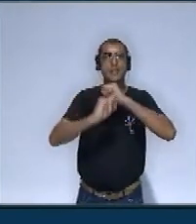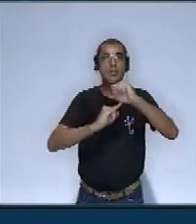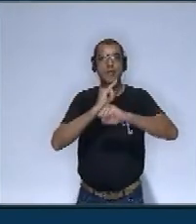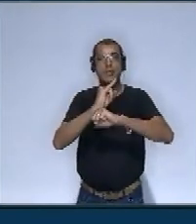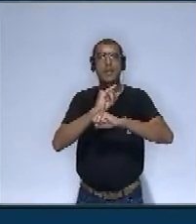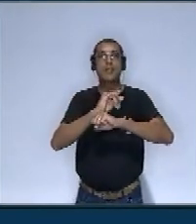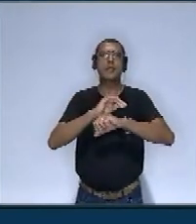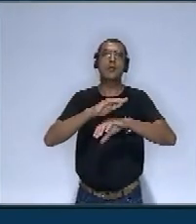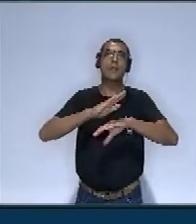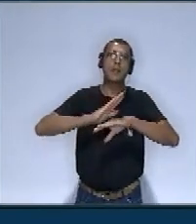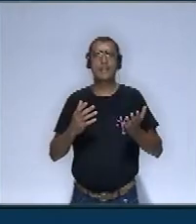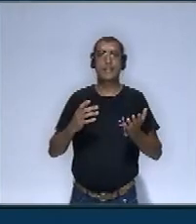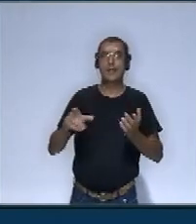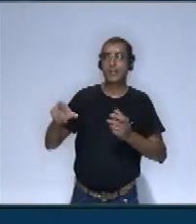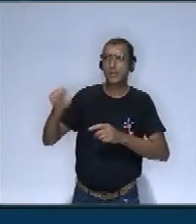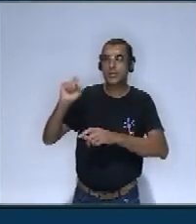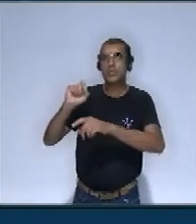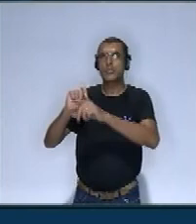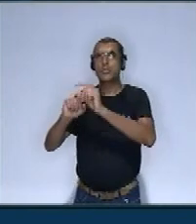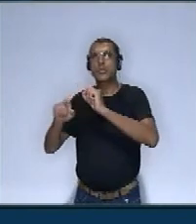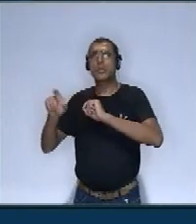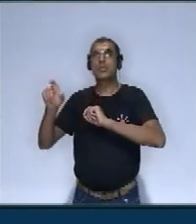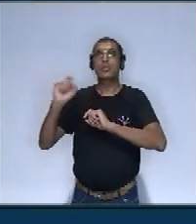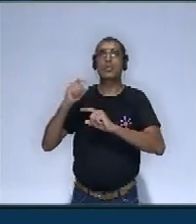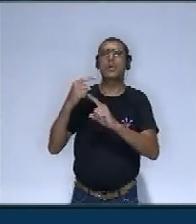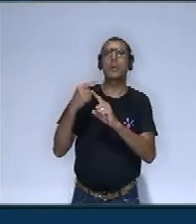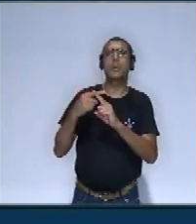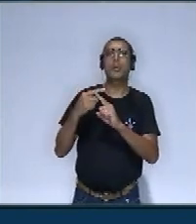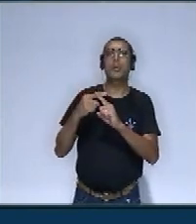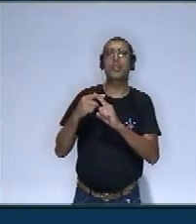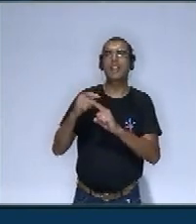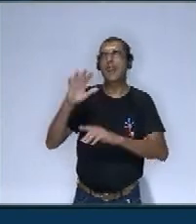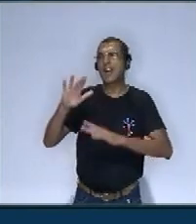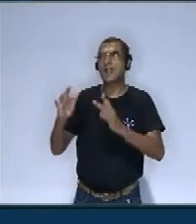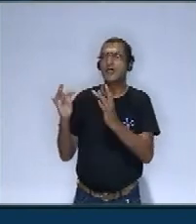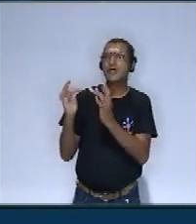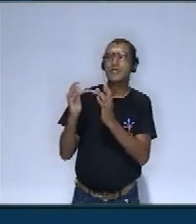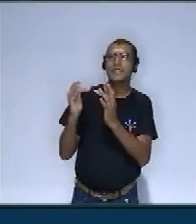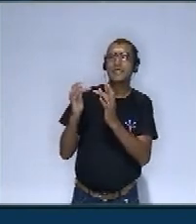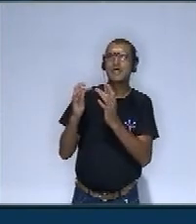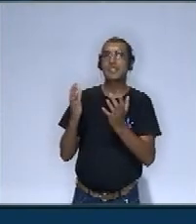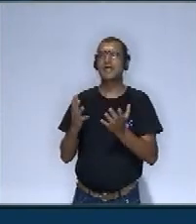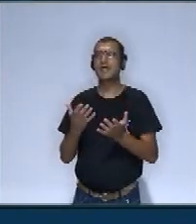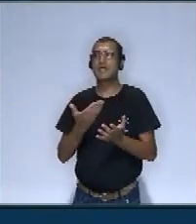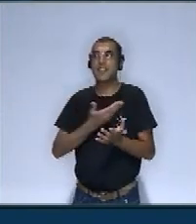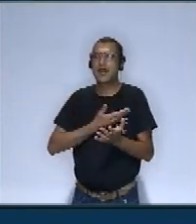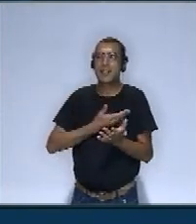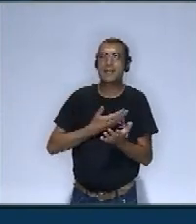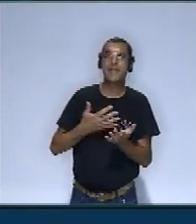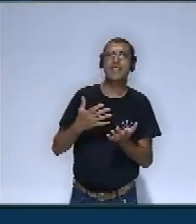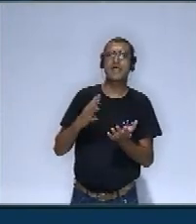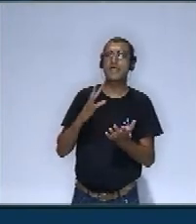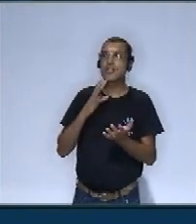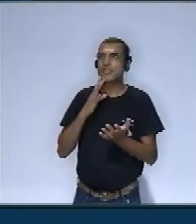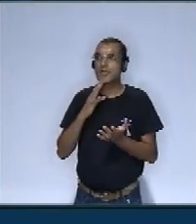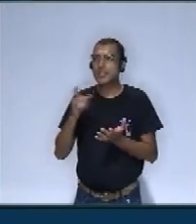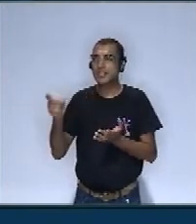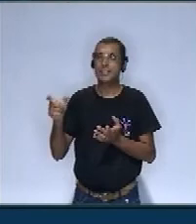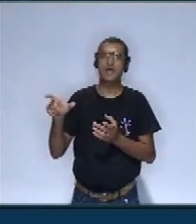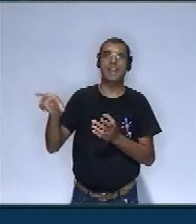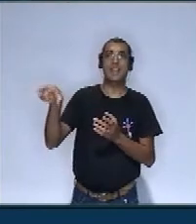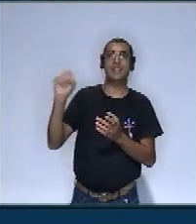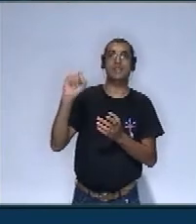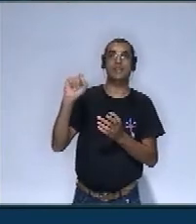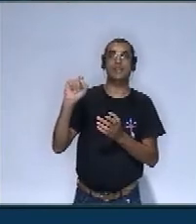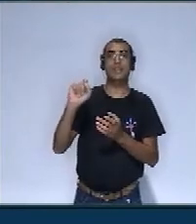online job opportunities. So my advice to all the leaders is make sure that you attract